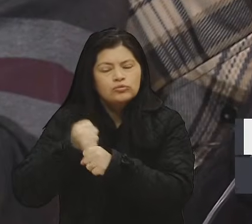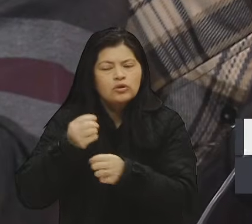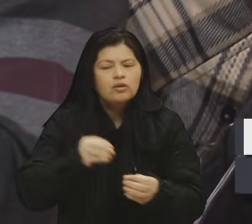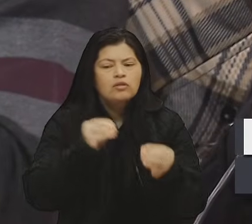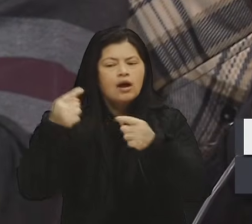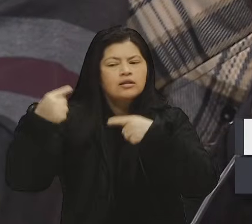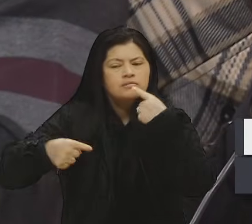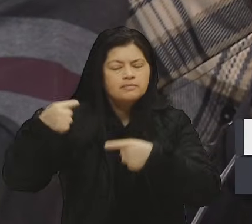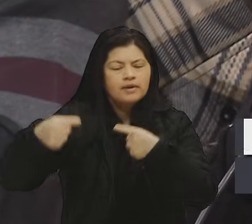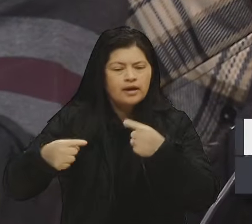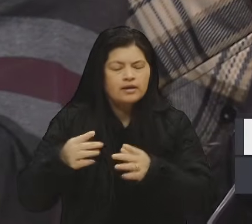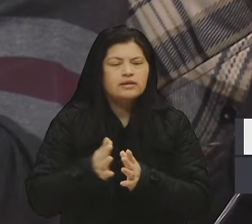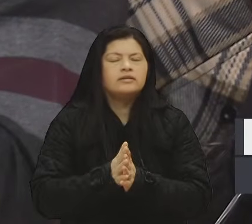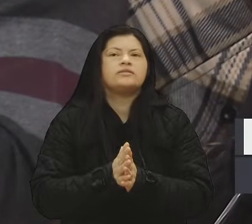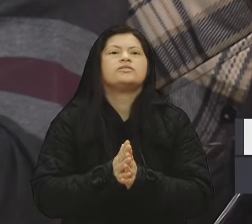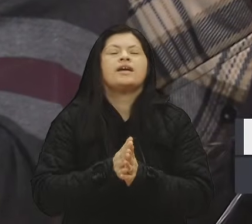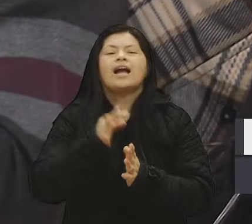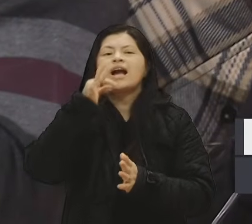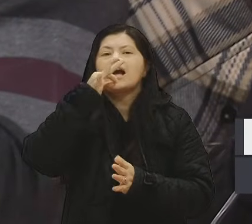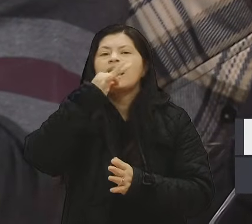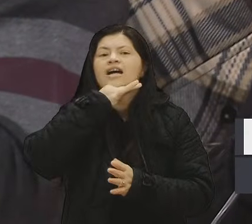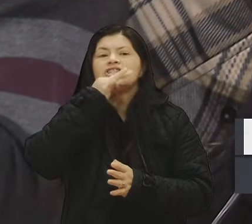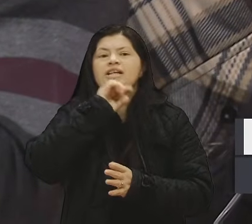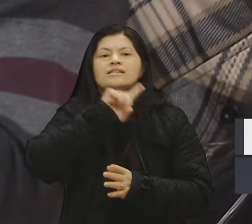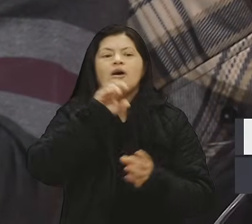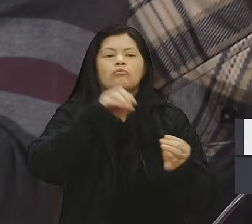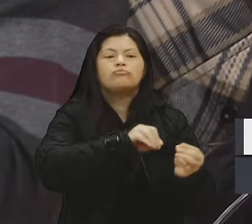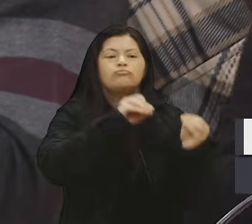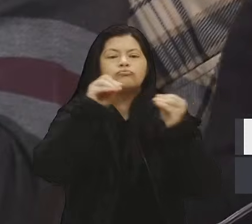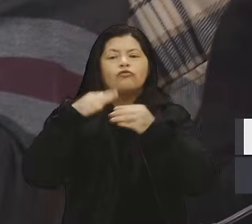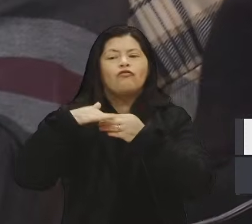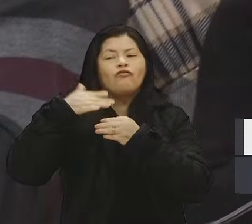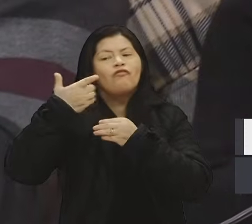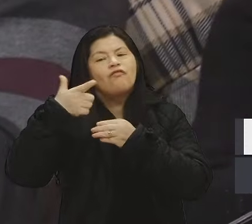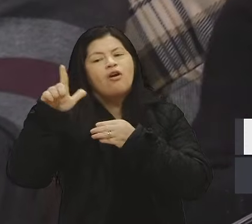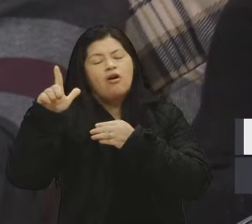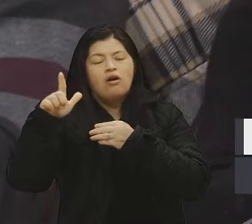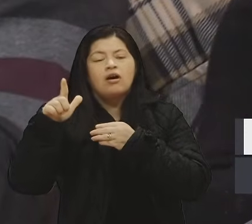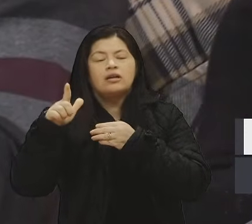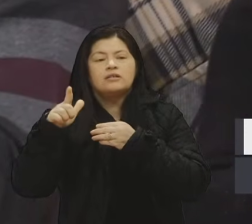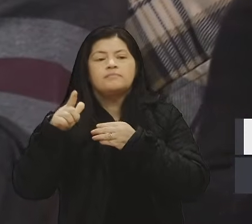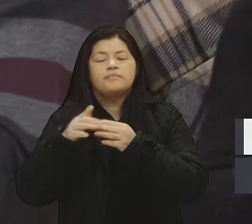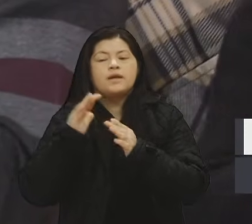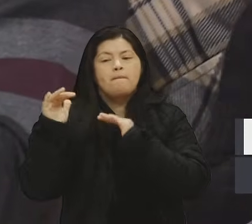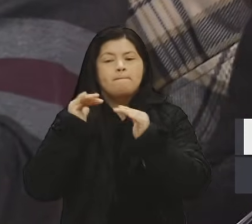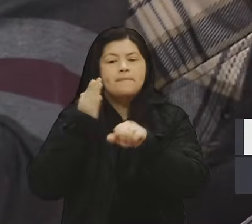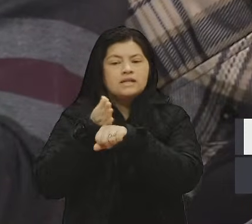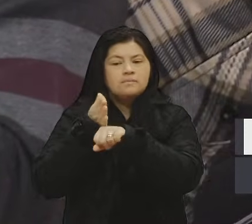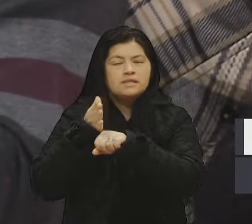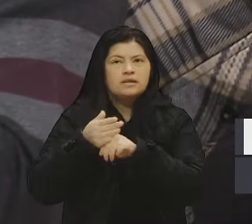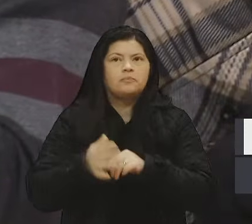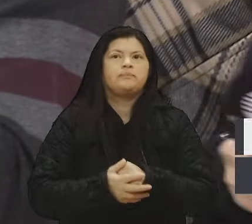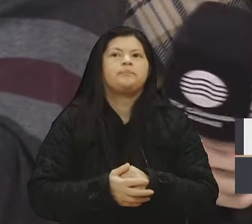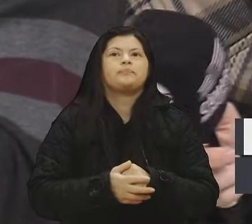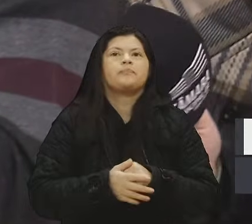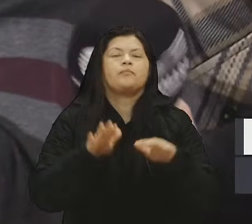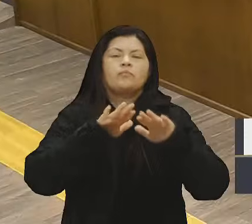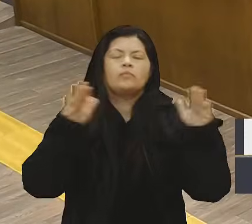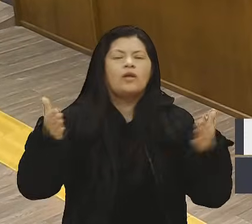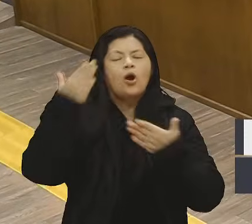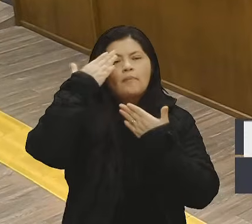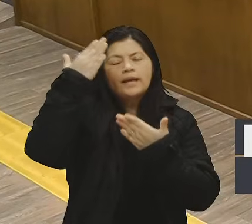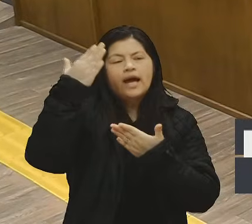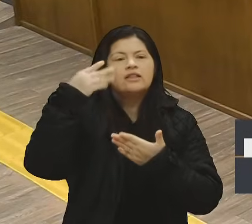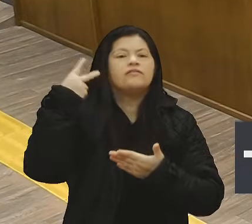debate para que Caxias não fique de fora dessa importante luta. Vou passar agora para os demais integrantes aqui da mesa. Obrigado,